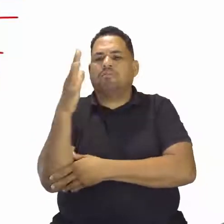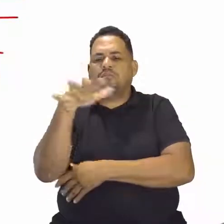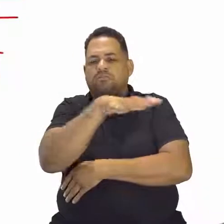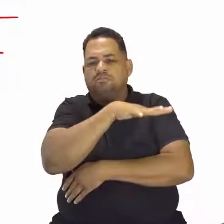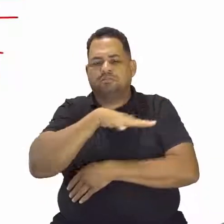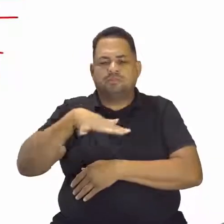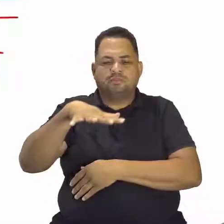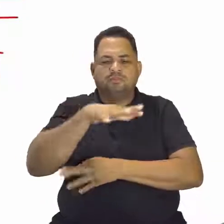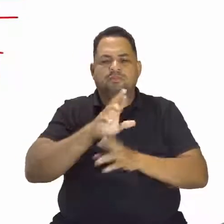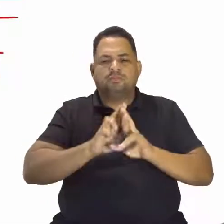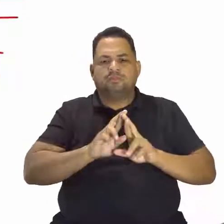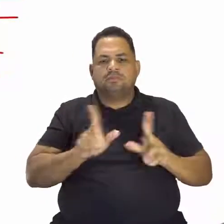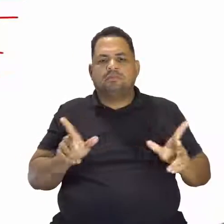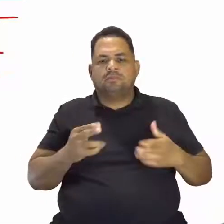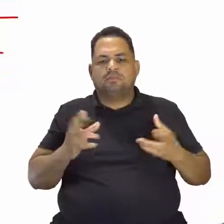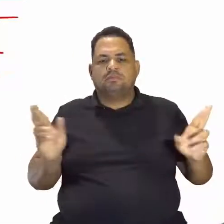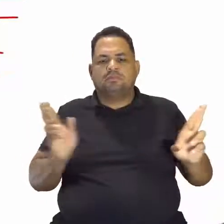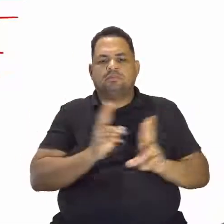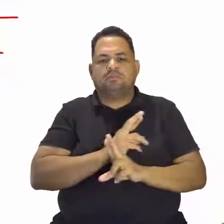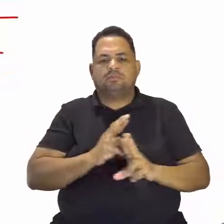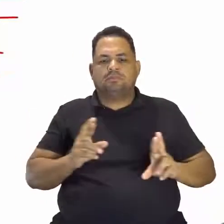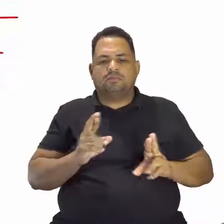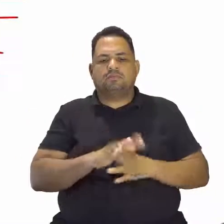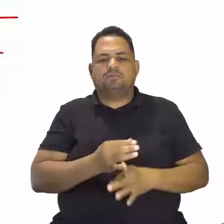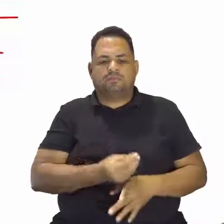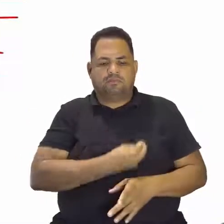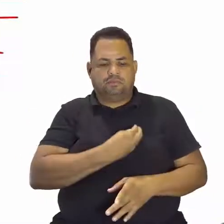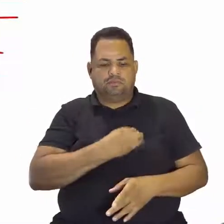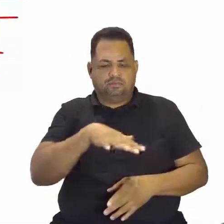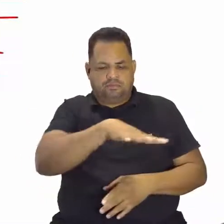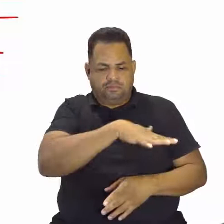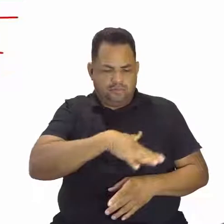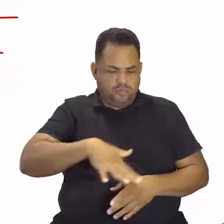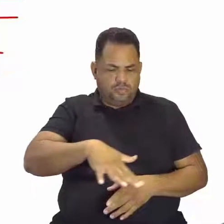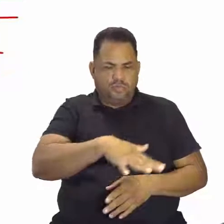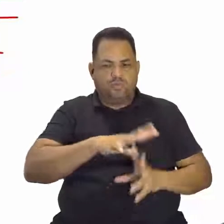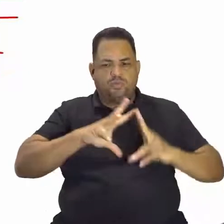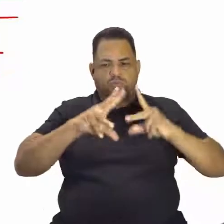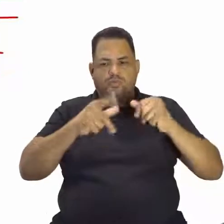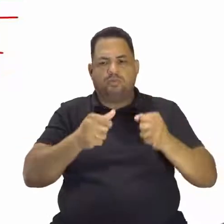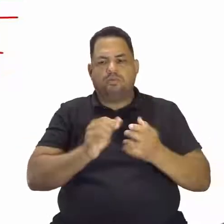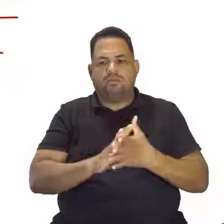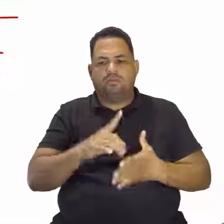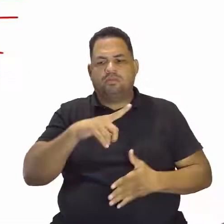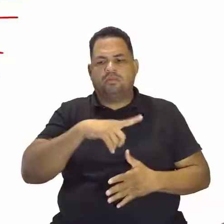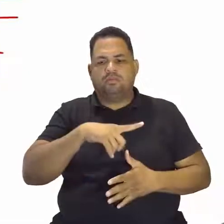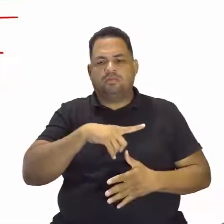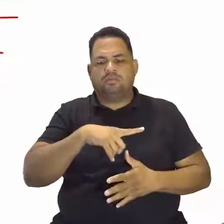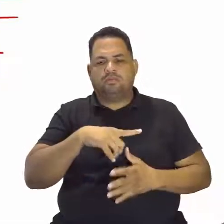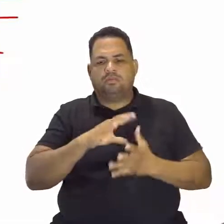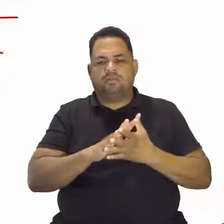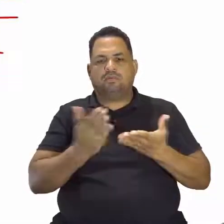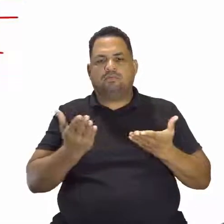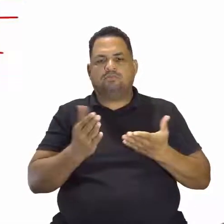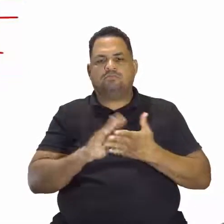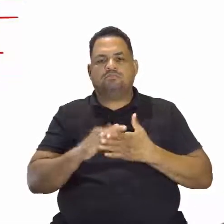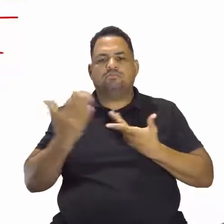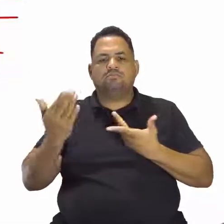entre diferentes seres vivos com o meio ambiente. Tudo que permeia esses conhecimentos, eles vão